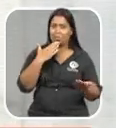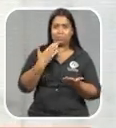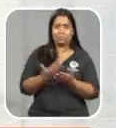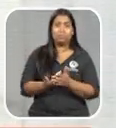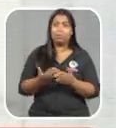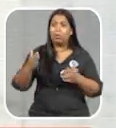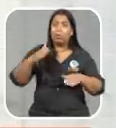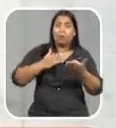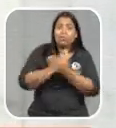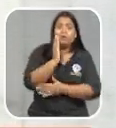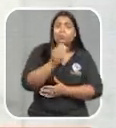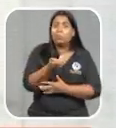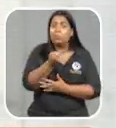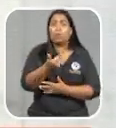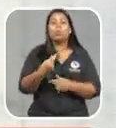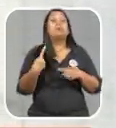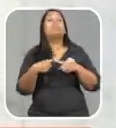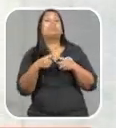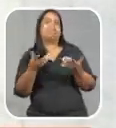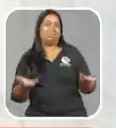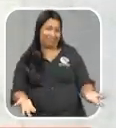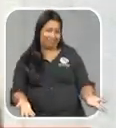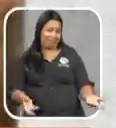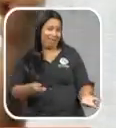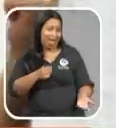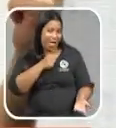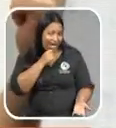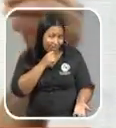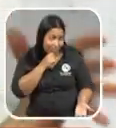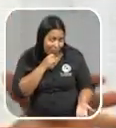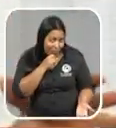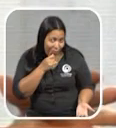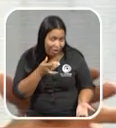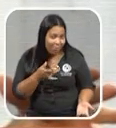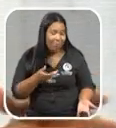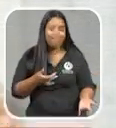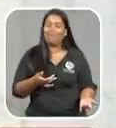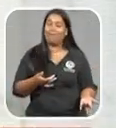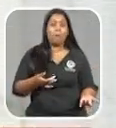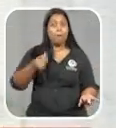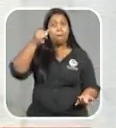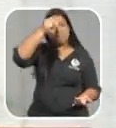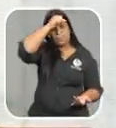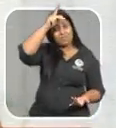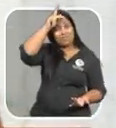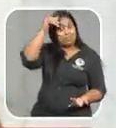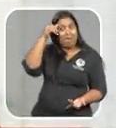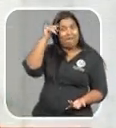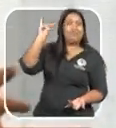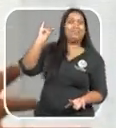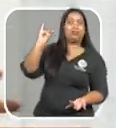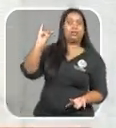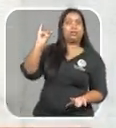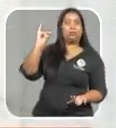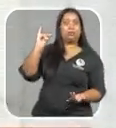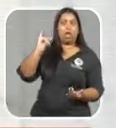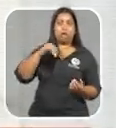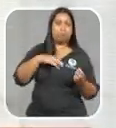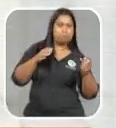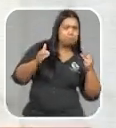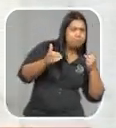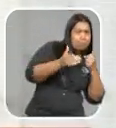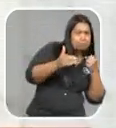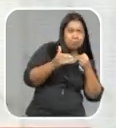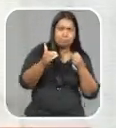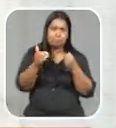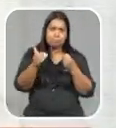blinda pela sua base de apoio a convocação de secretários na sessão, até permite nas comissões, Sim. né? O que